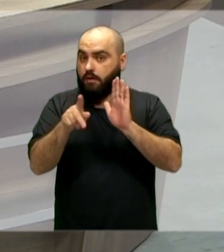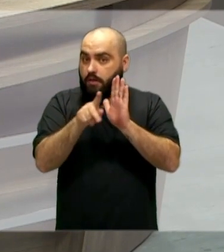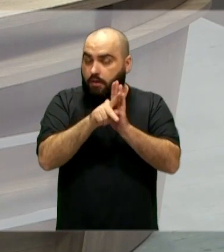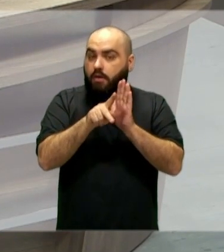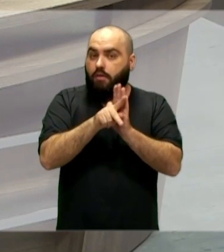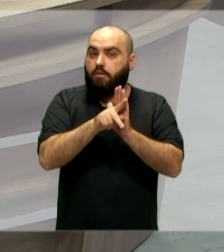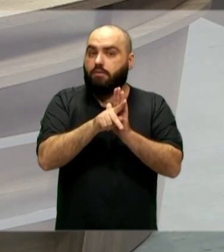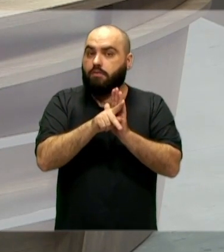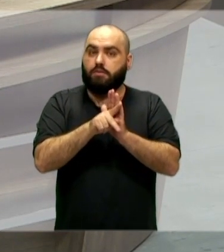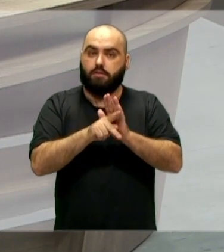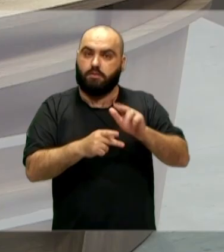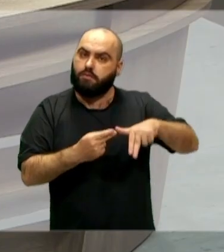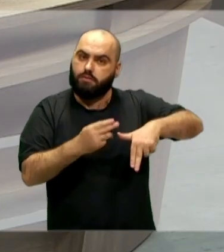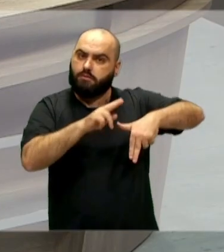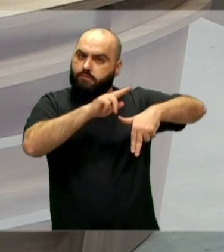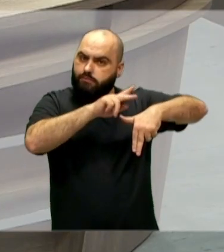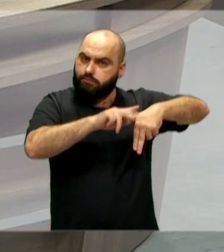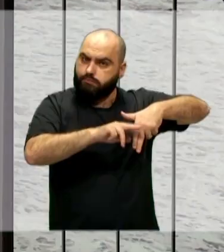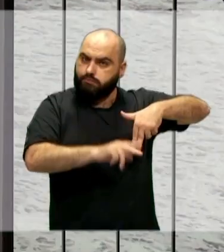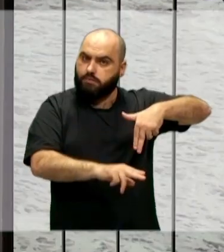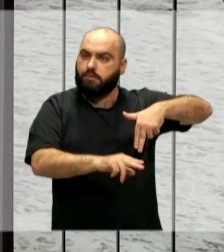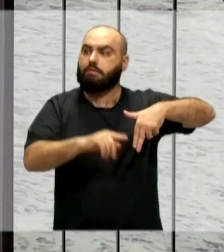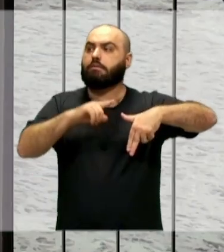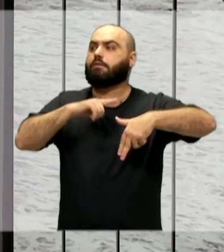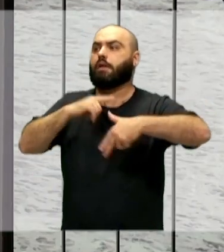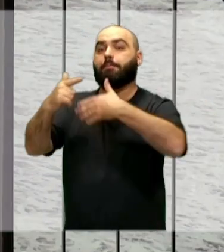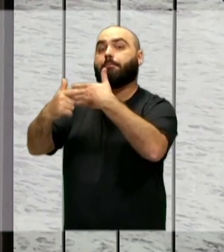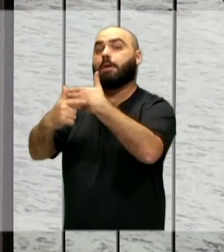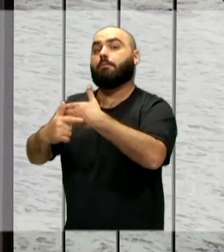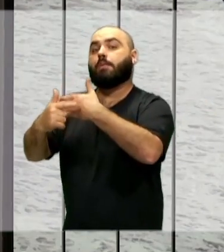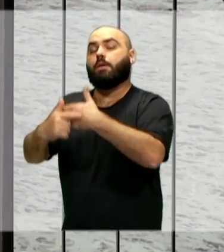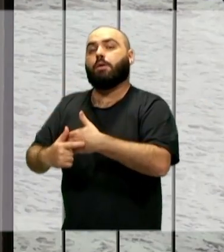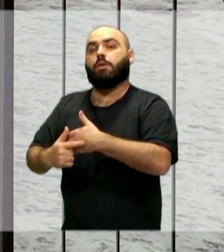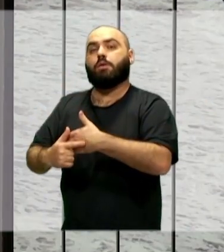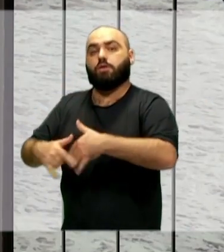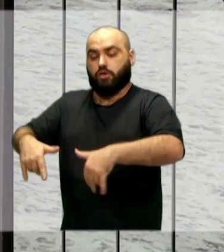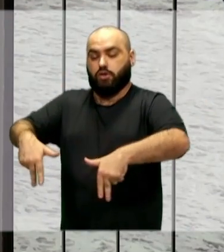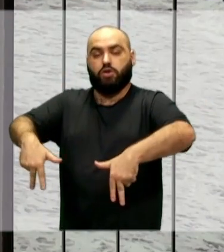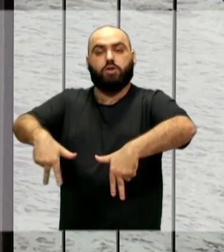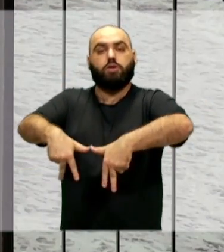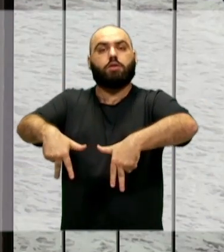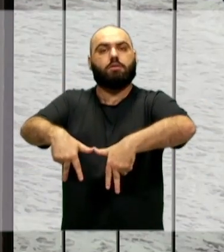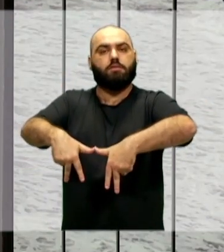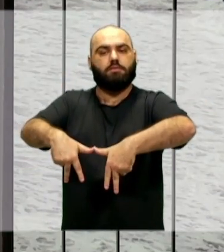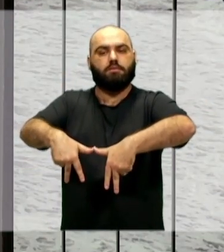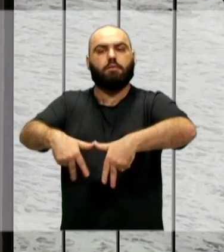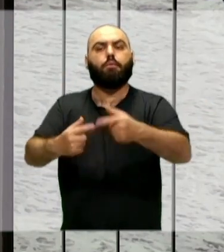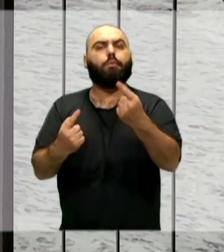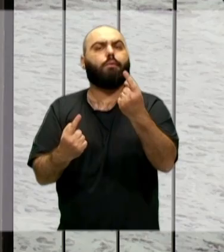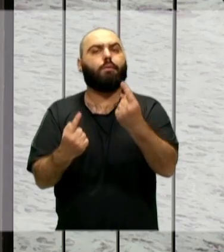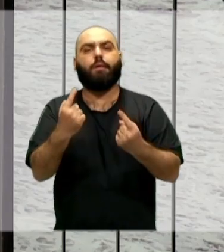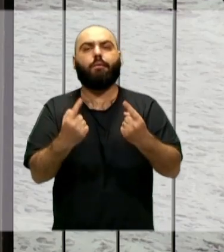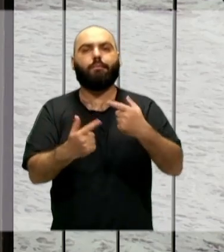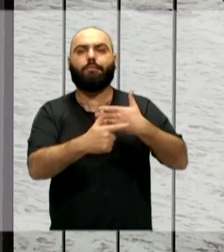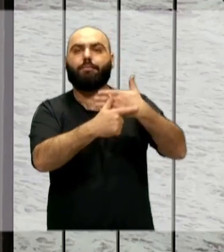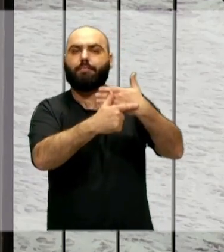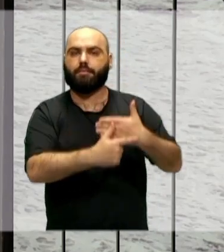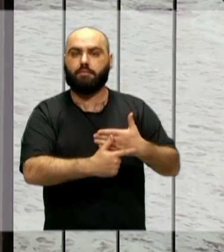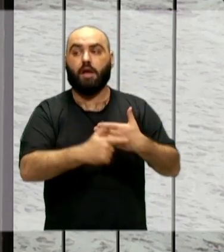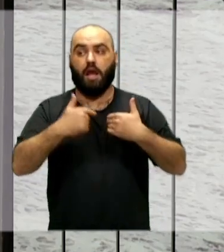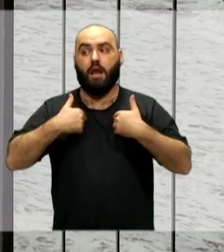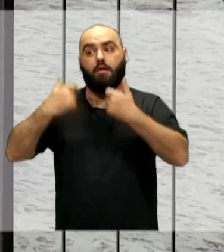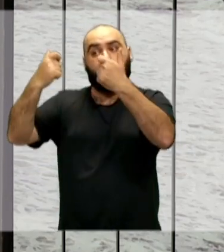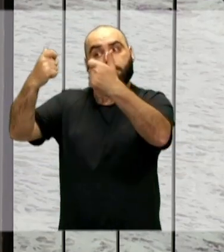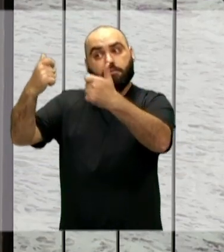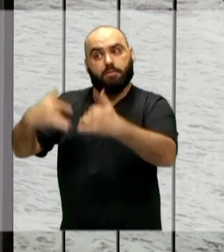conceito que a gente chama do papel de gênero. Qual é o seu papel perante uma sociedade? Eu costumo sempre dar de exemplo para os alunos que a gente